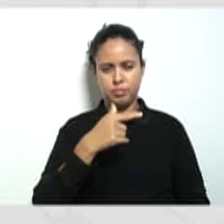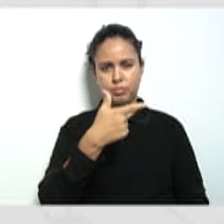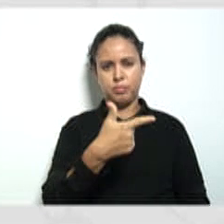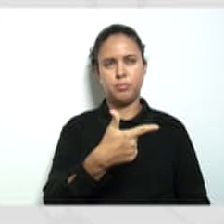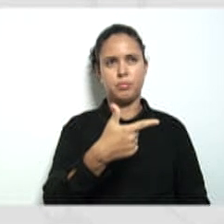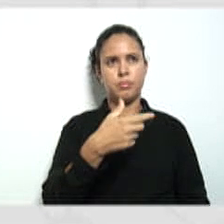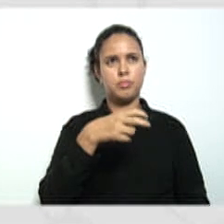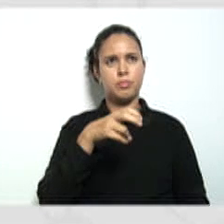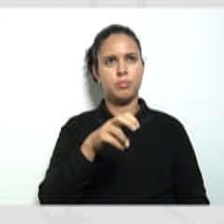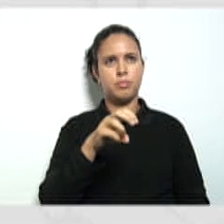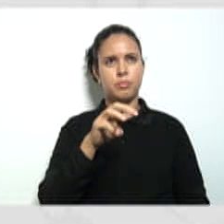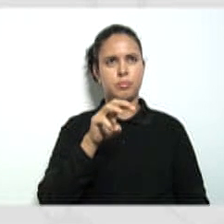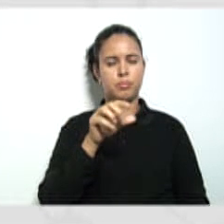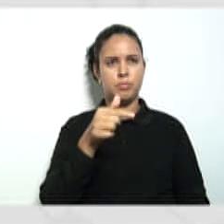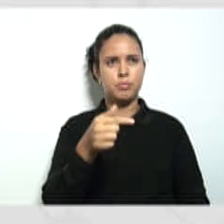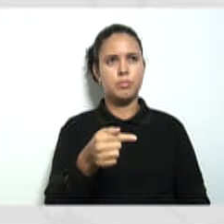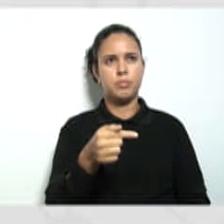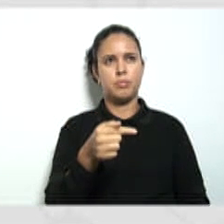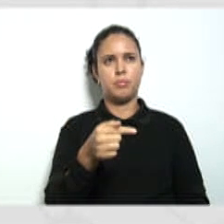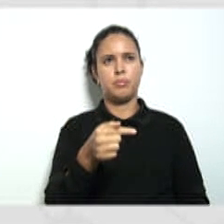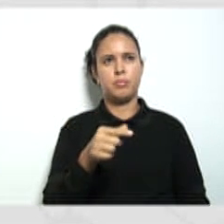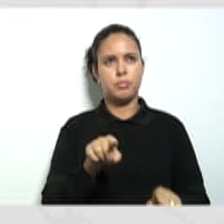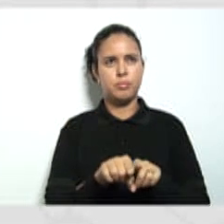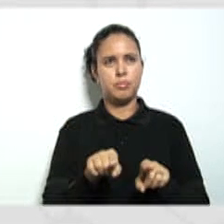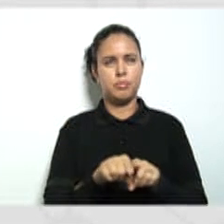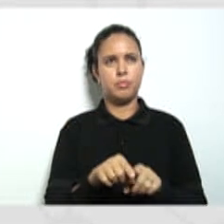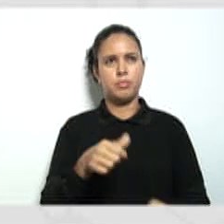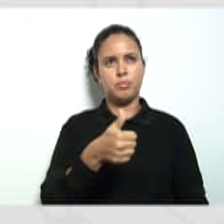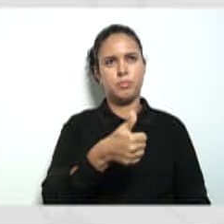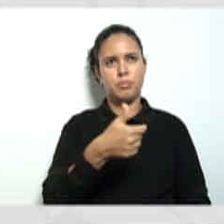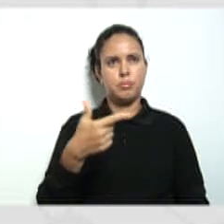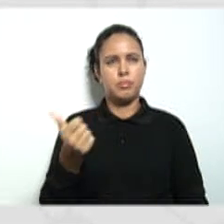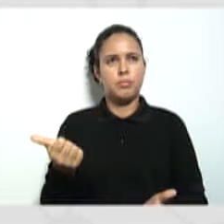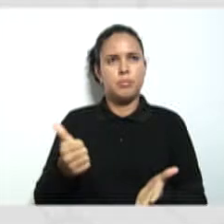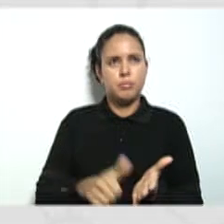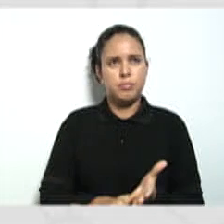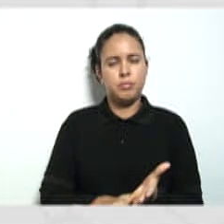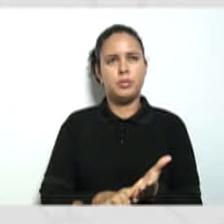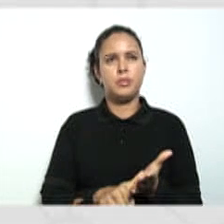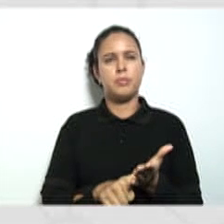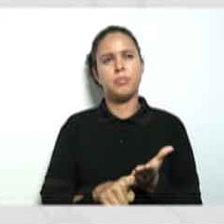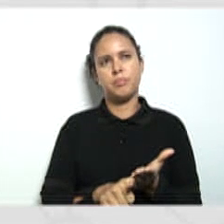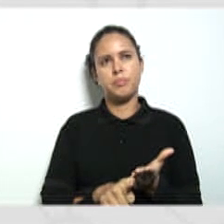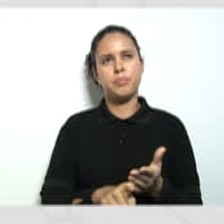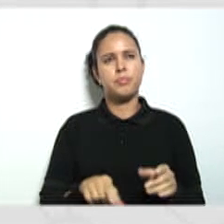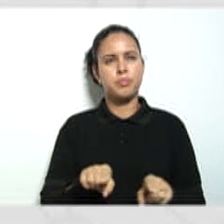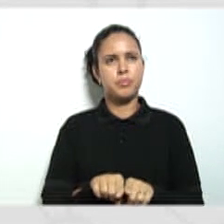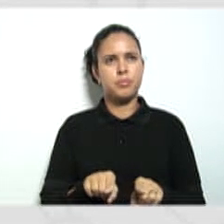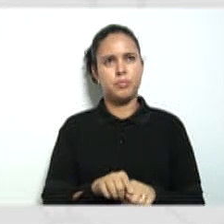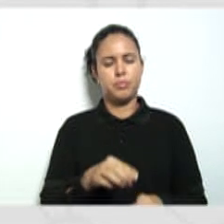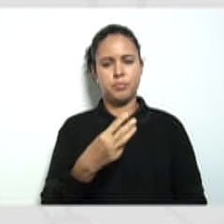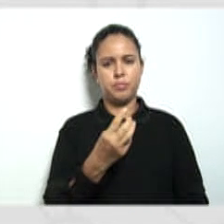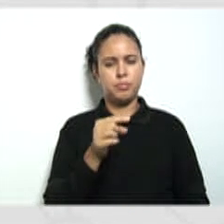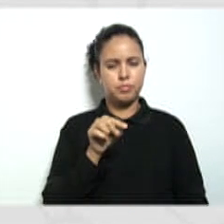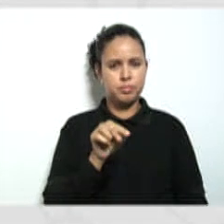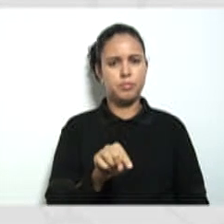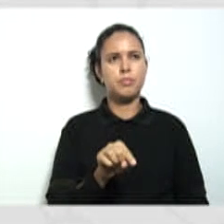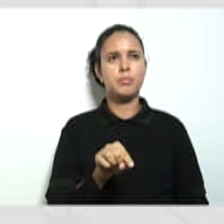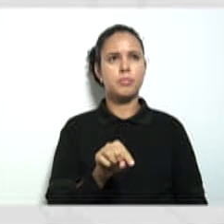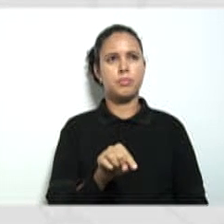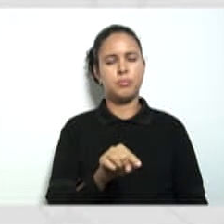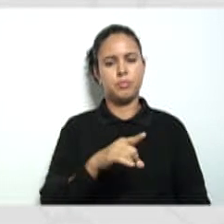cooperativas de produção. Elas contam com cerca de 12 mil associados e mais de 3.400 empregados. Já se